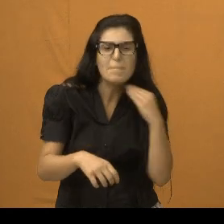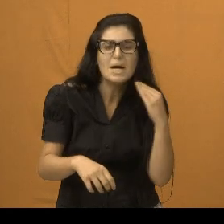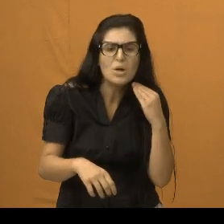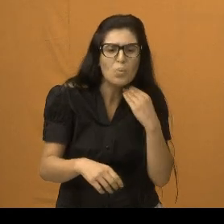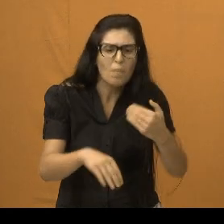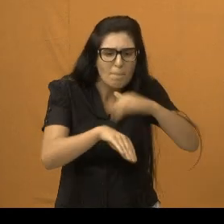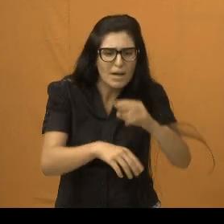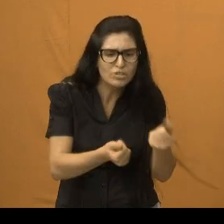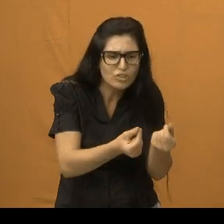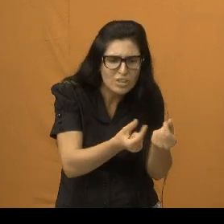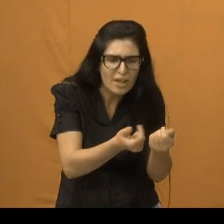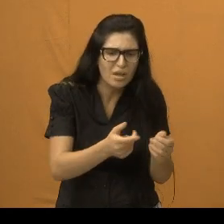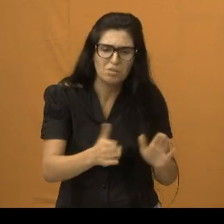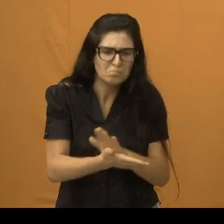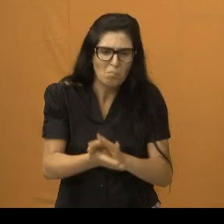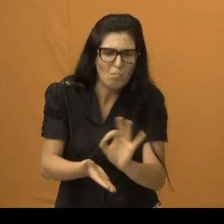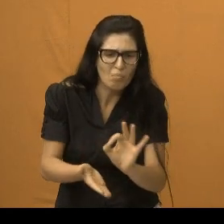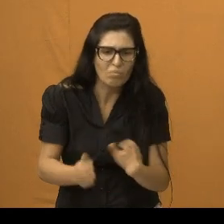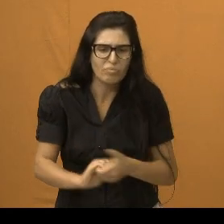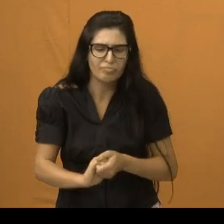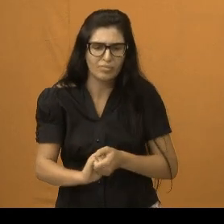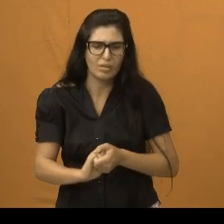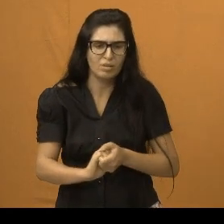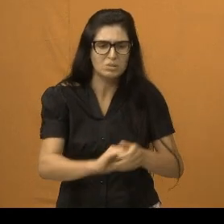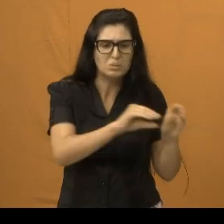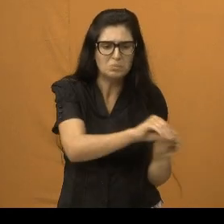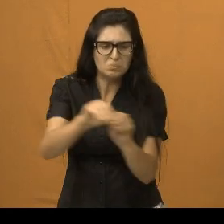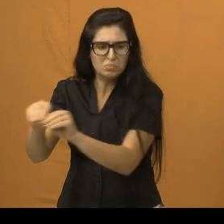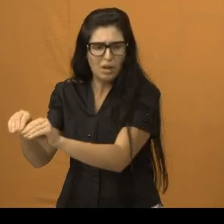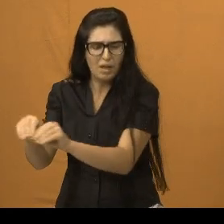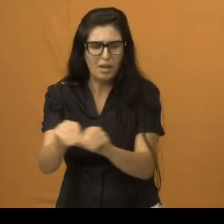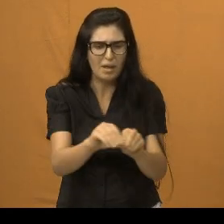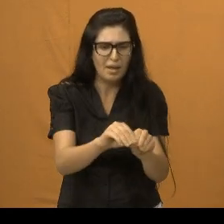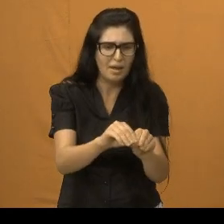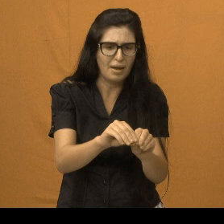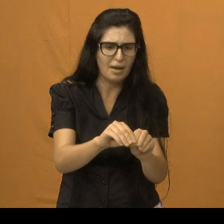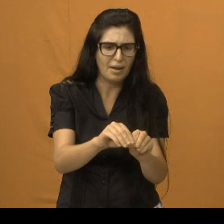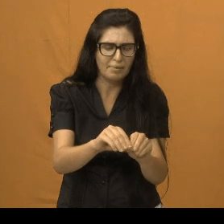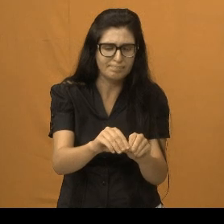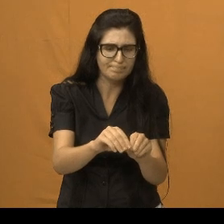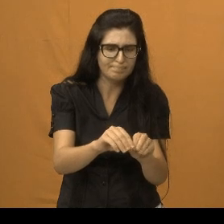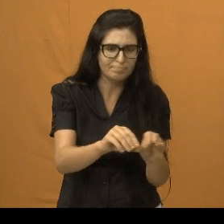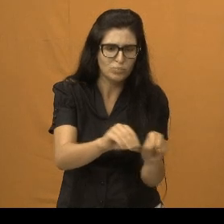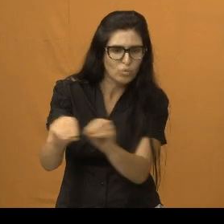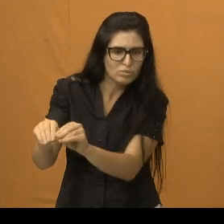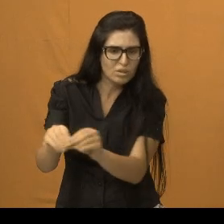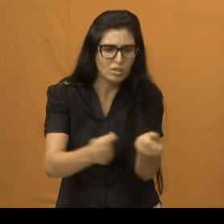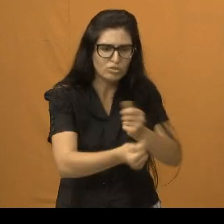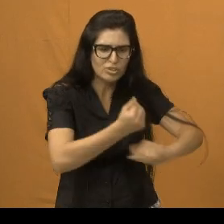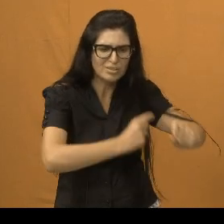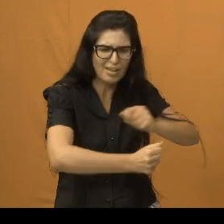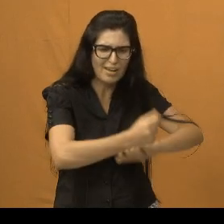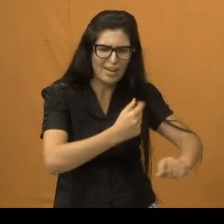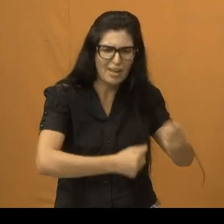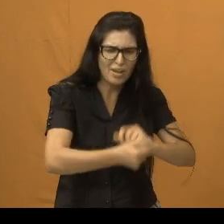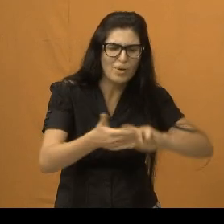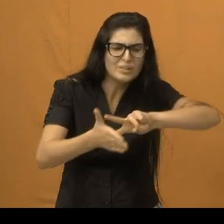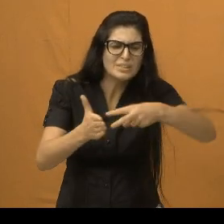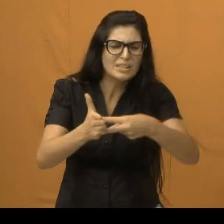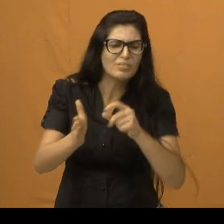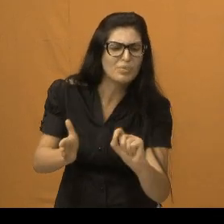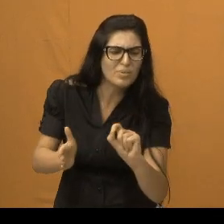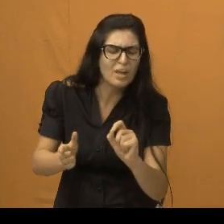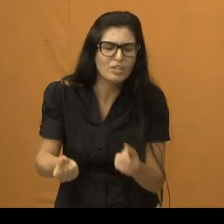transferências de capital, 86 milhões, aqui que vem o diferencial, que vocês podem perceber. Quando fala transferência de capital,